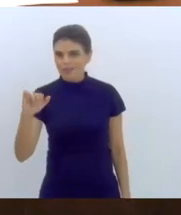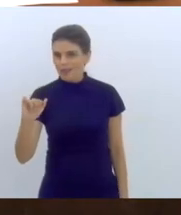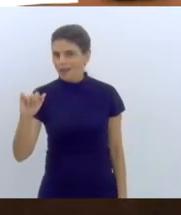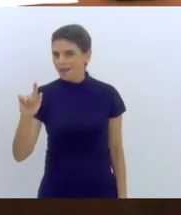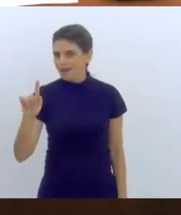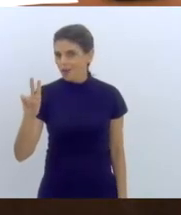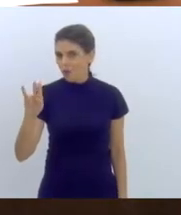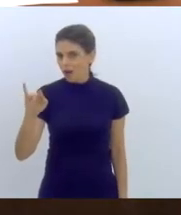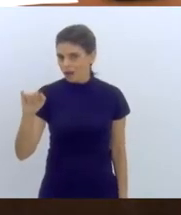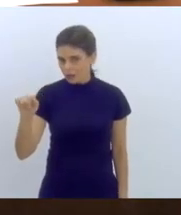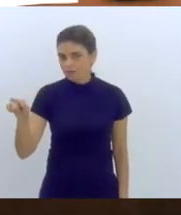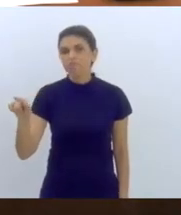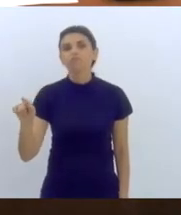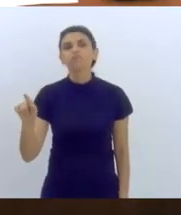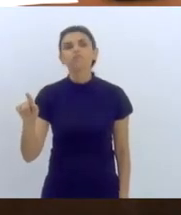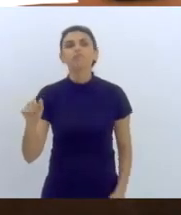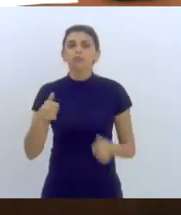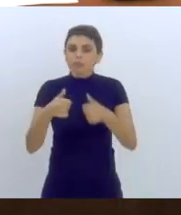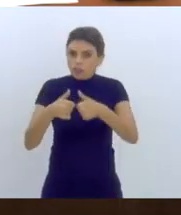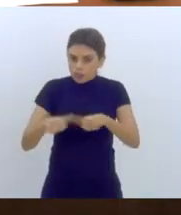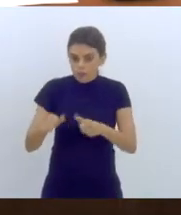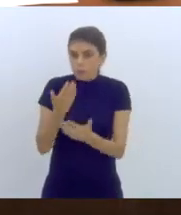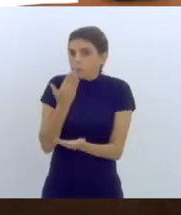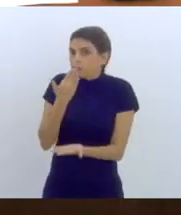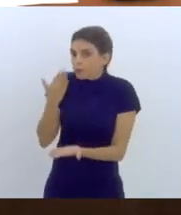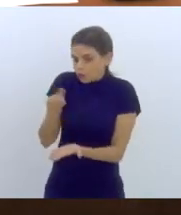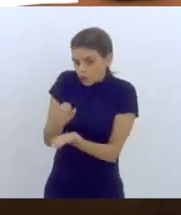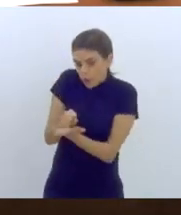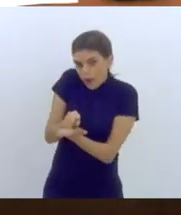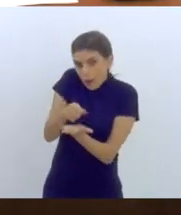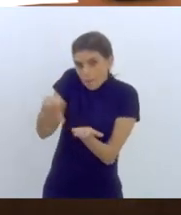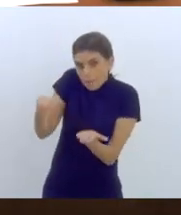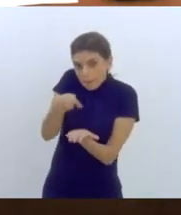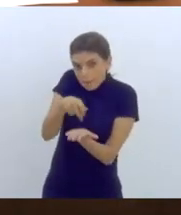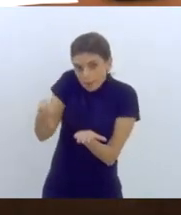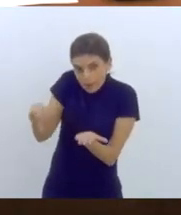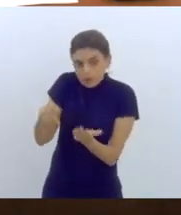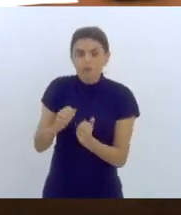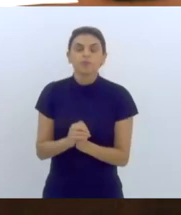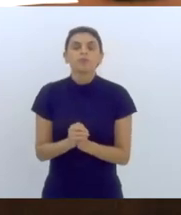metropolitana, fazendo uso do aplicativo,